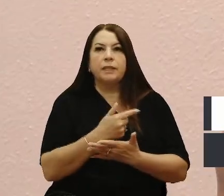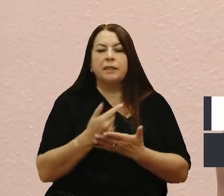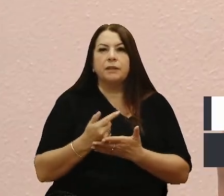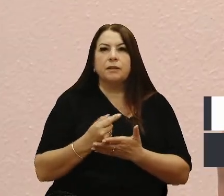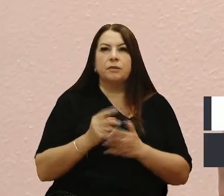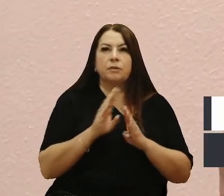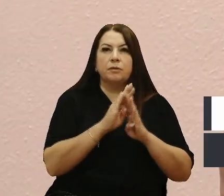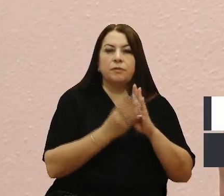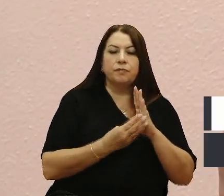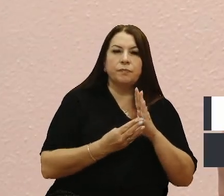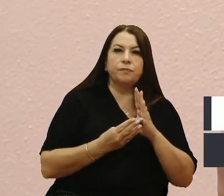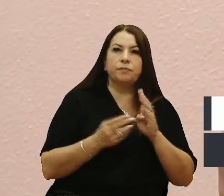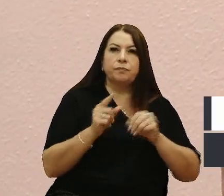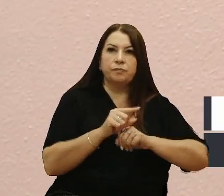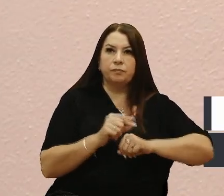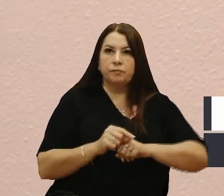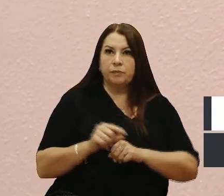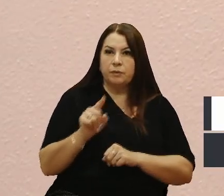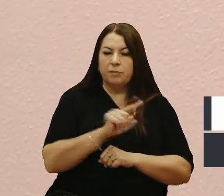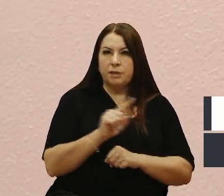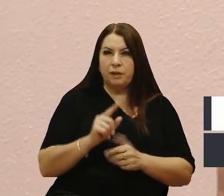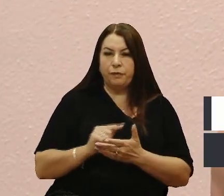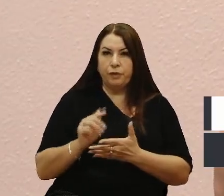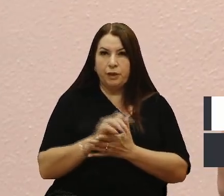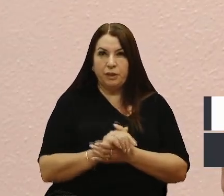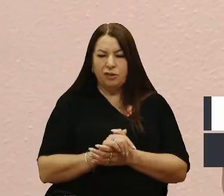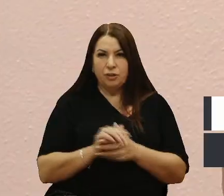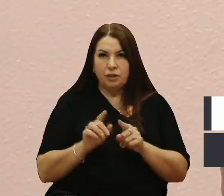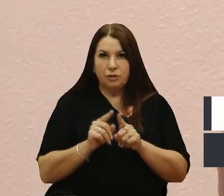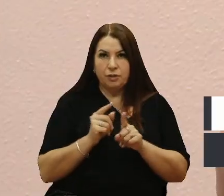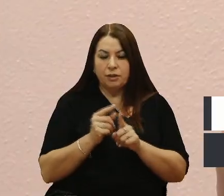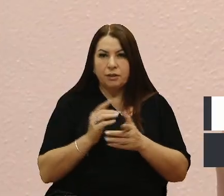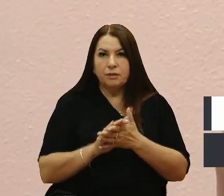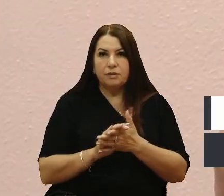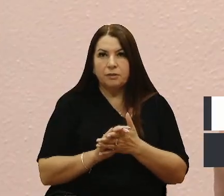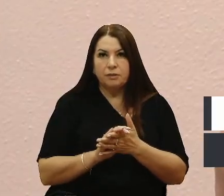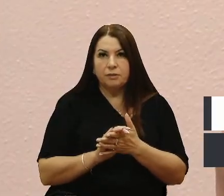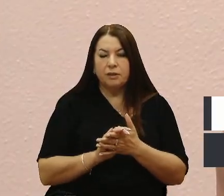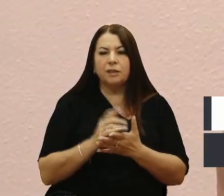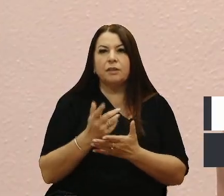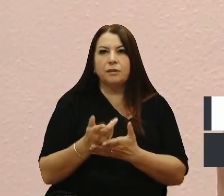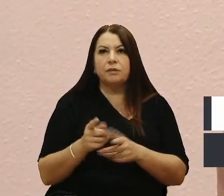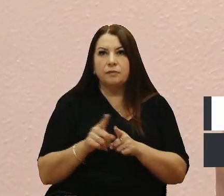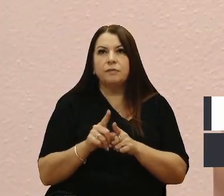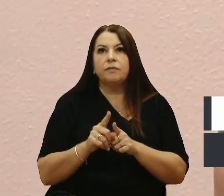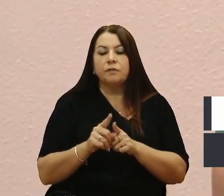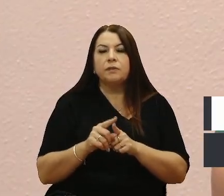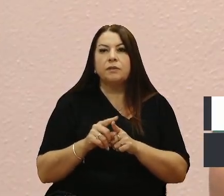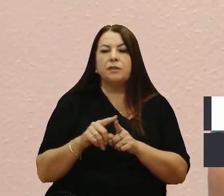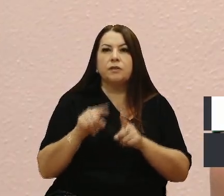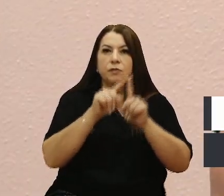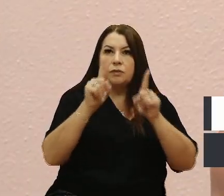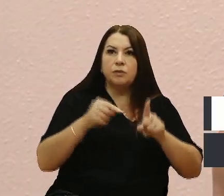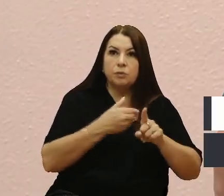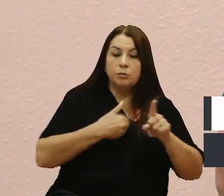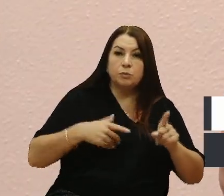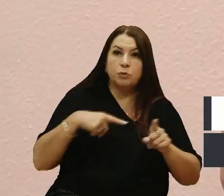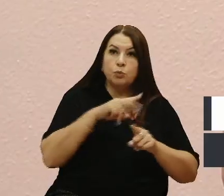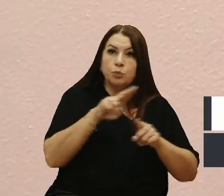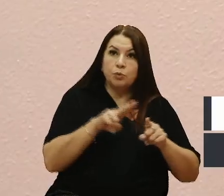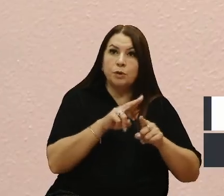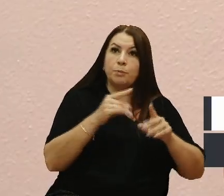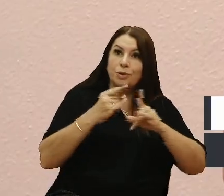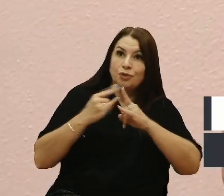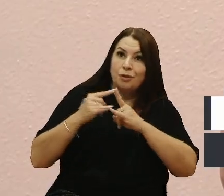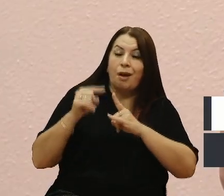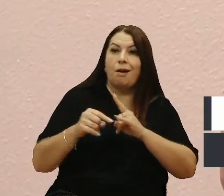SAMAI que não estava sendo utilizada, e há pouco a gente tratava questões de áreas públicas que tem que ser utilizada por entidades,